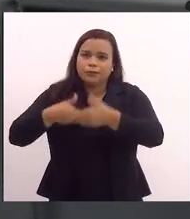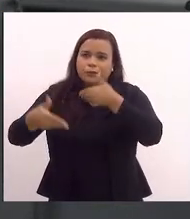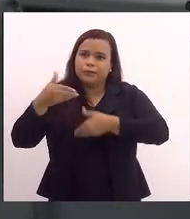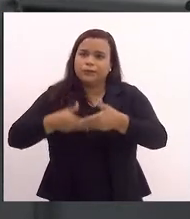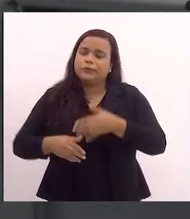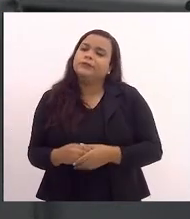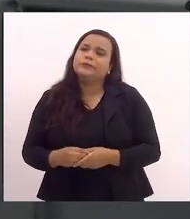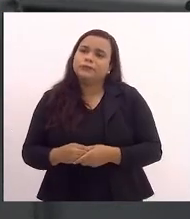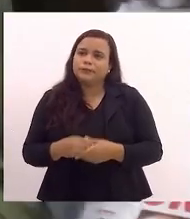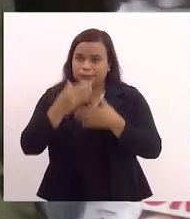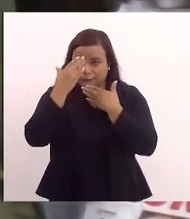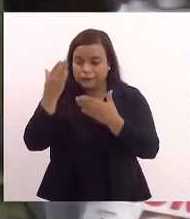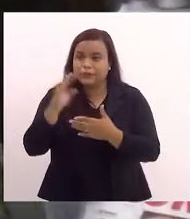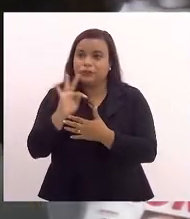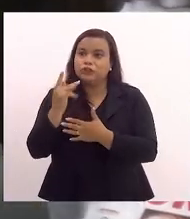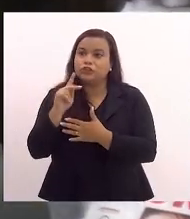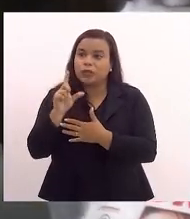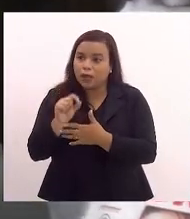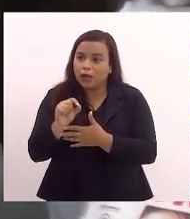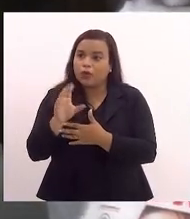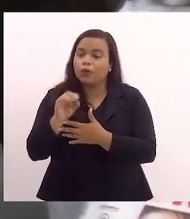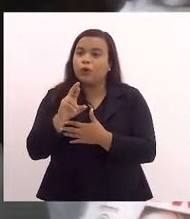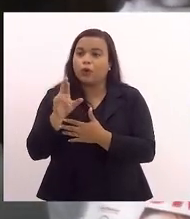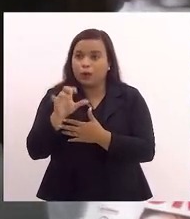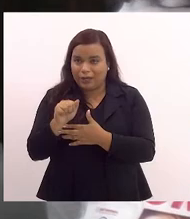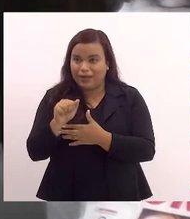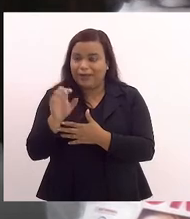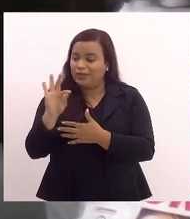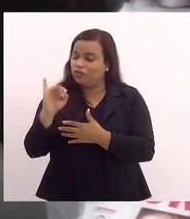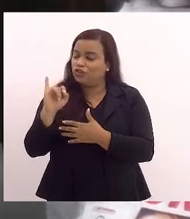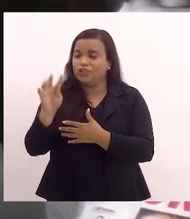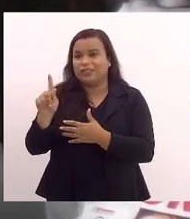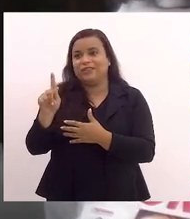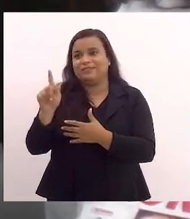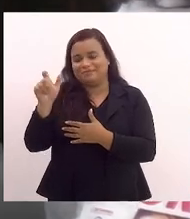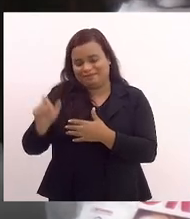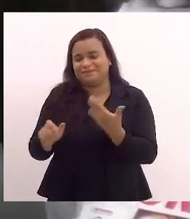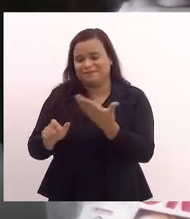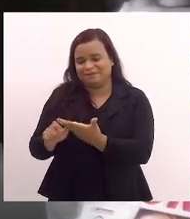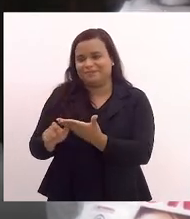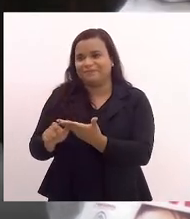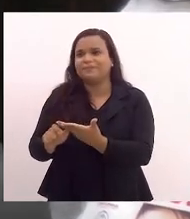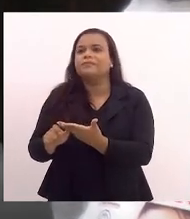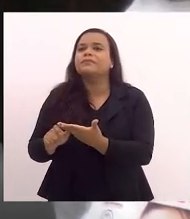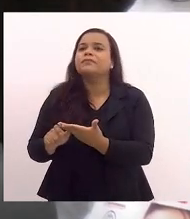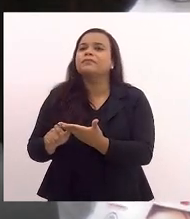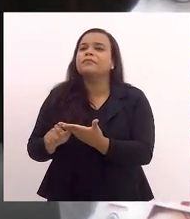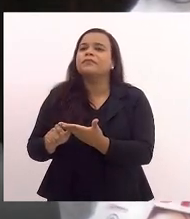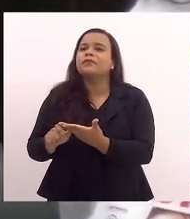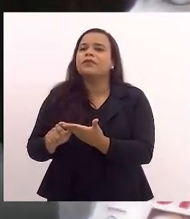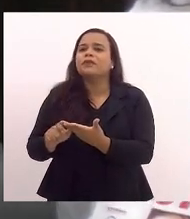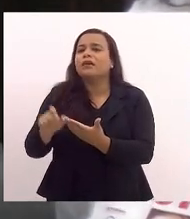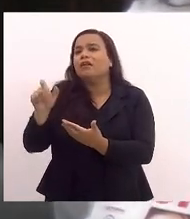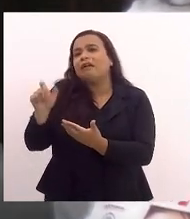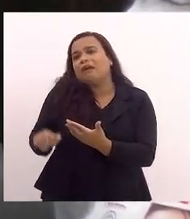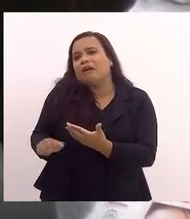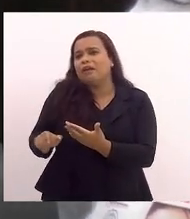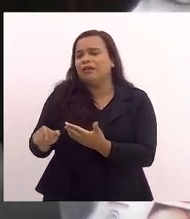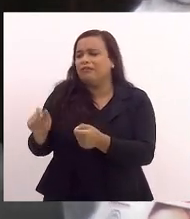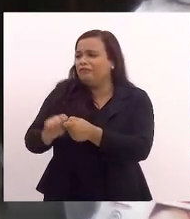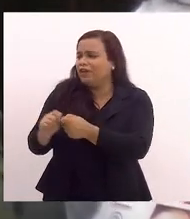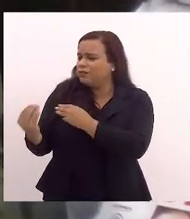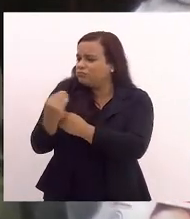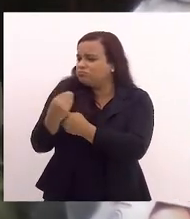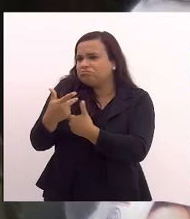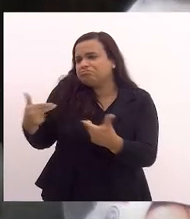Quero agradecer o Thiago Correia, o Tigre, que não tinha necessidade nenhuma de fazer o que ele fez por